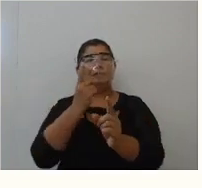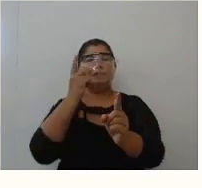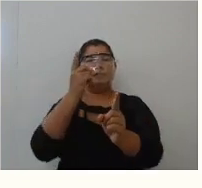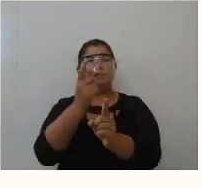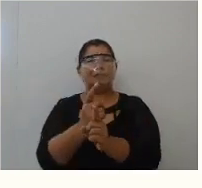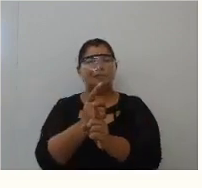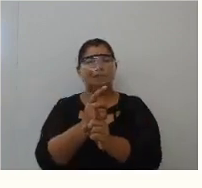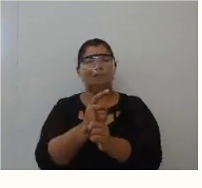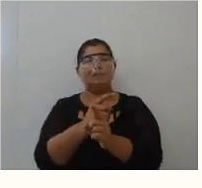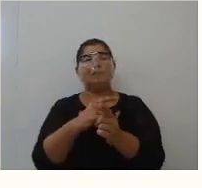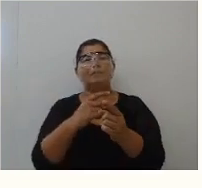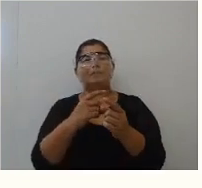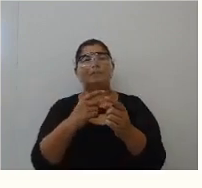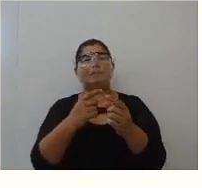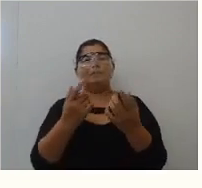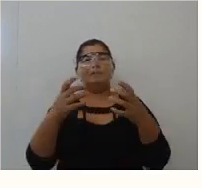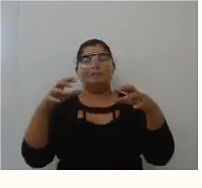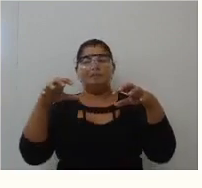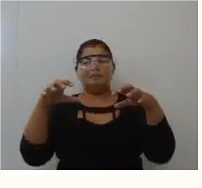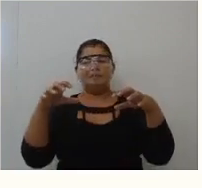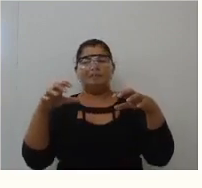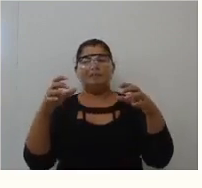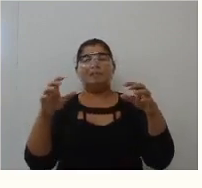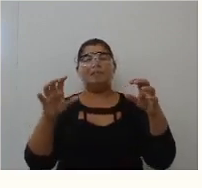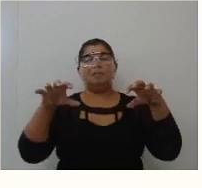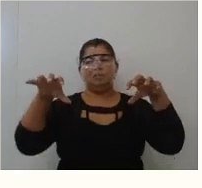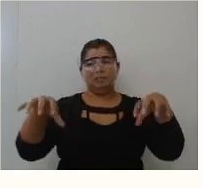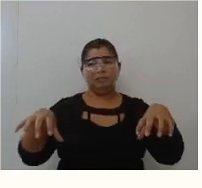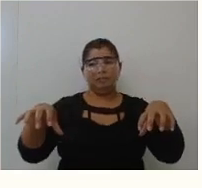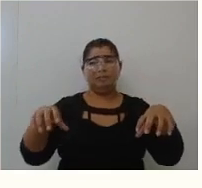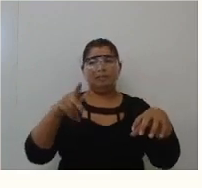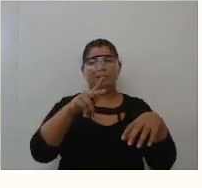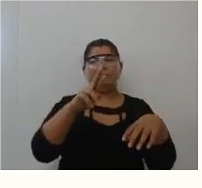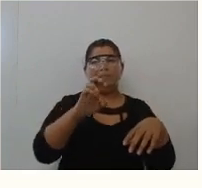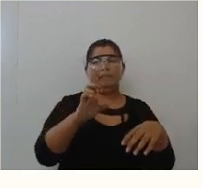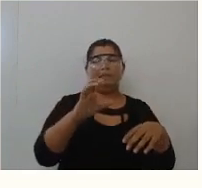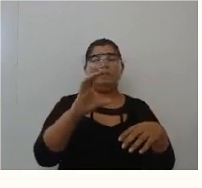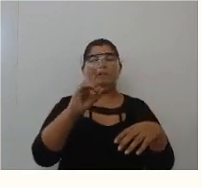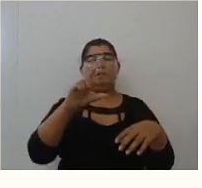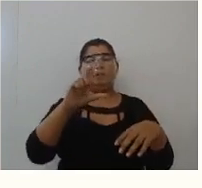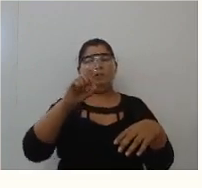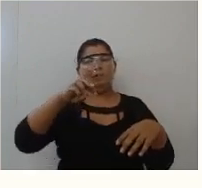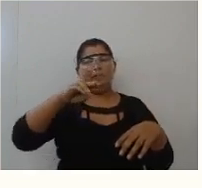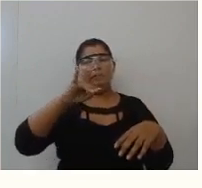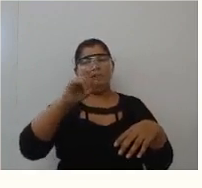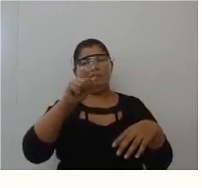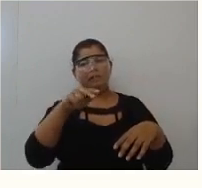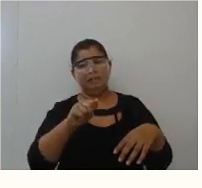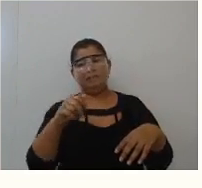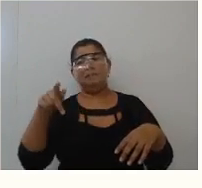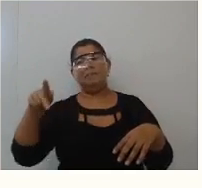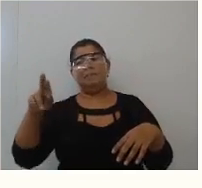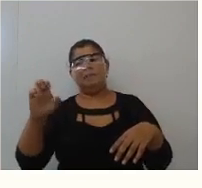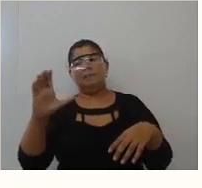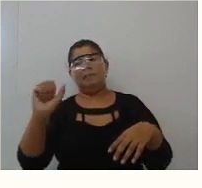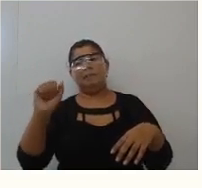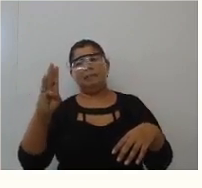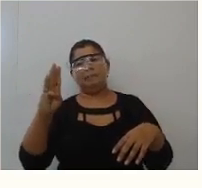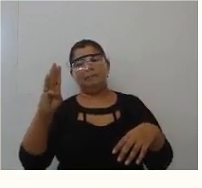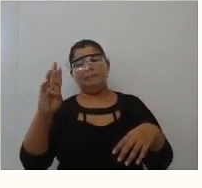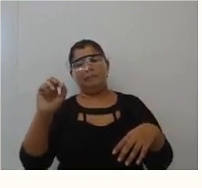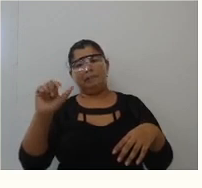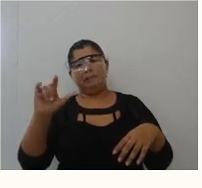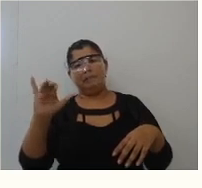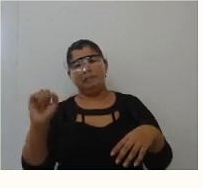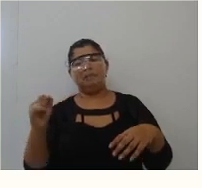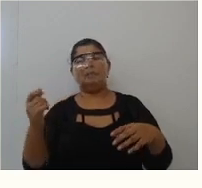entre as civilizações pré-colombianas e pré-cabralinas, os colonizadores foram capazes